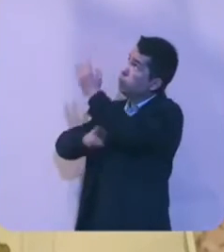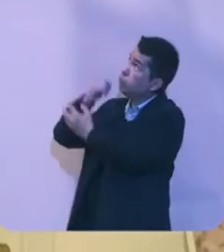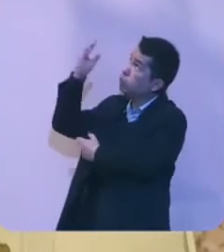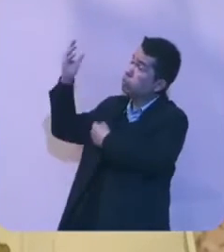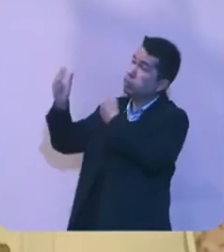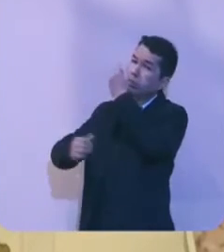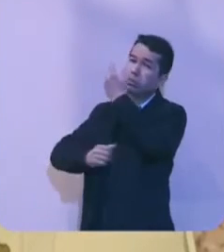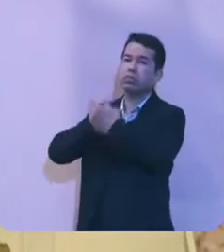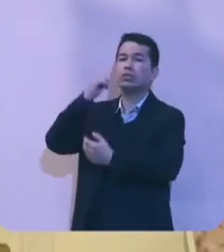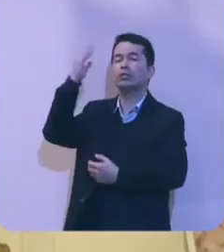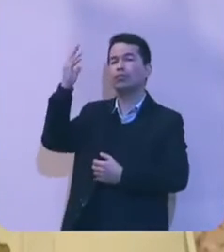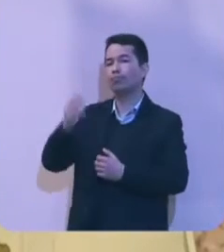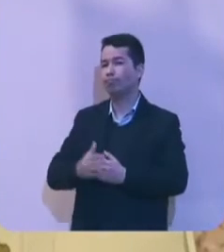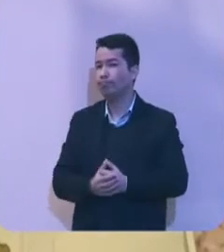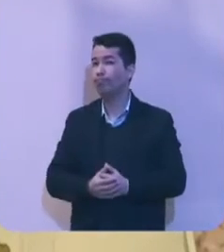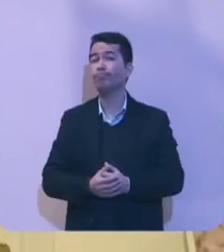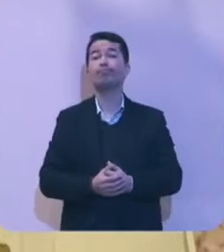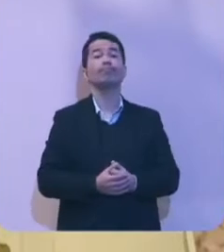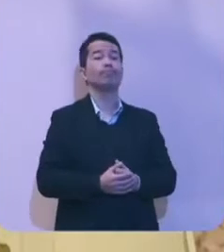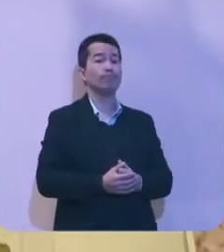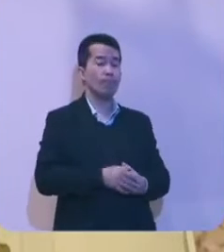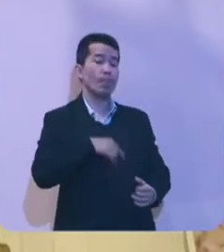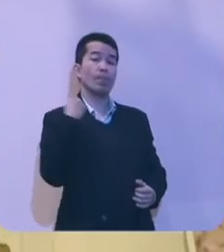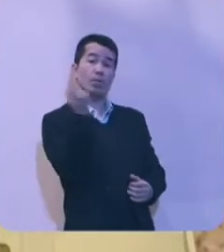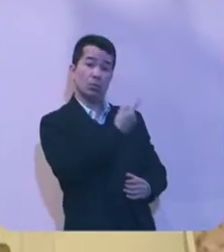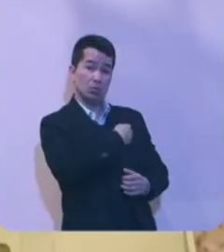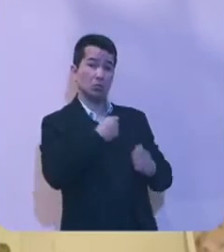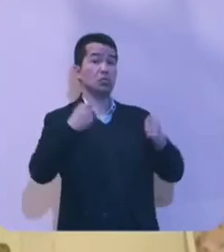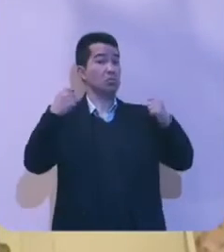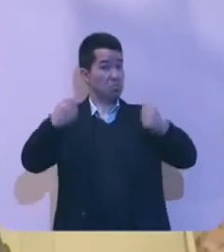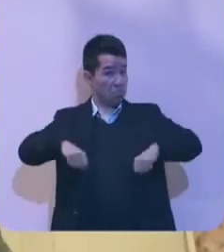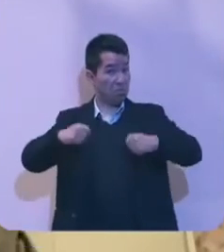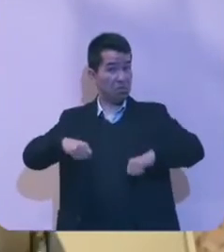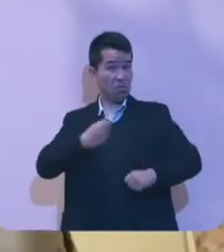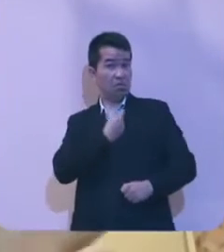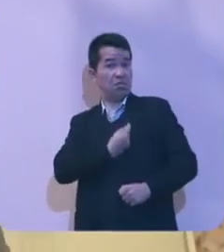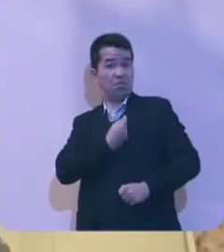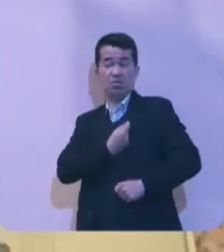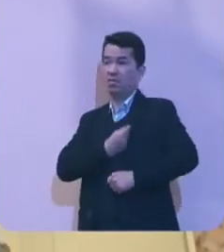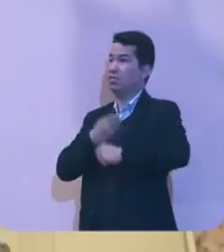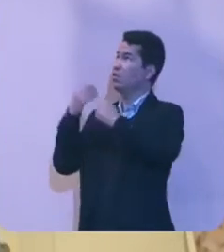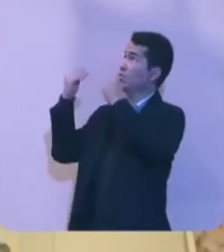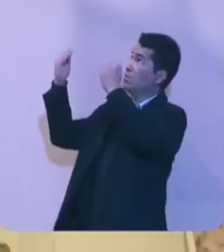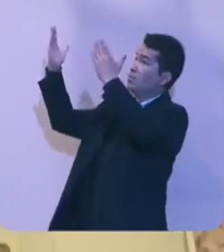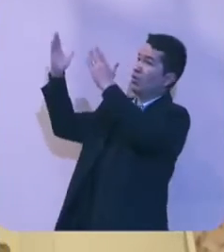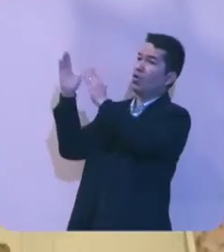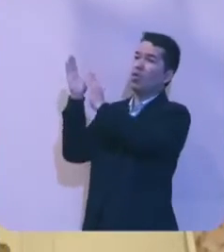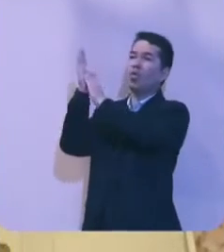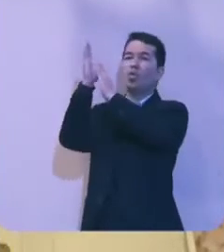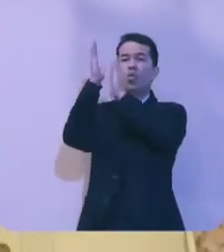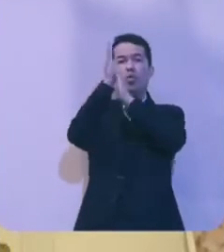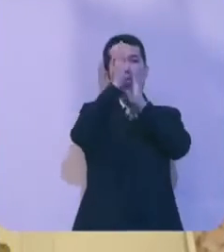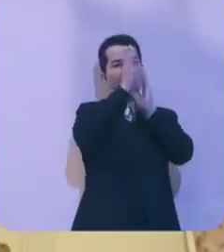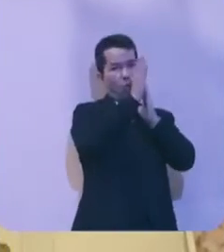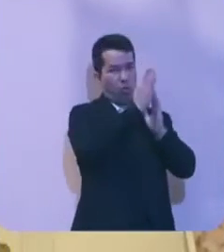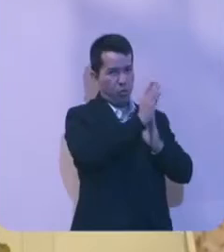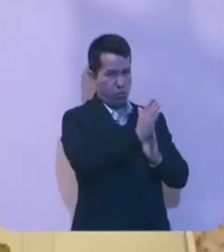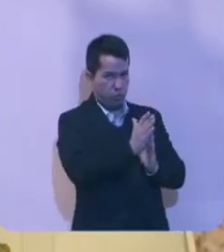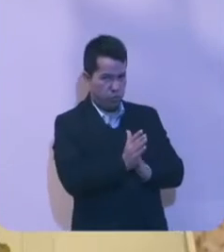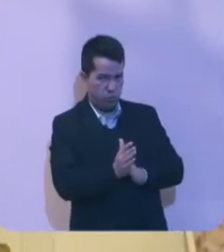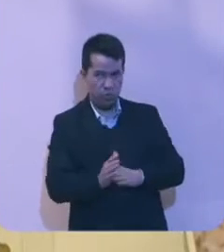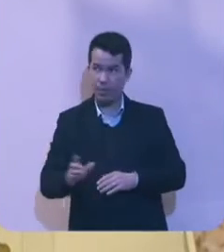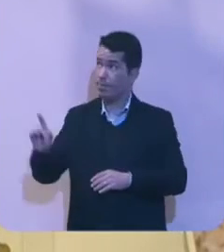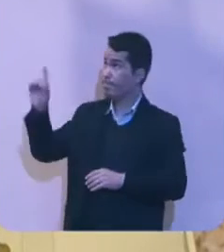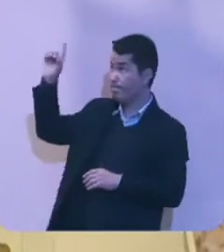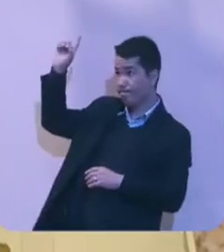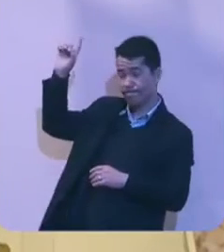entregar, colocar a nossa vida como louvor aceitável a Deus, o sacrifício de louvor que